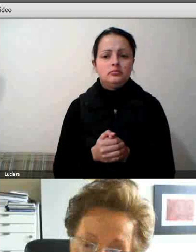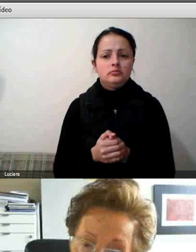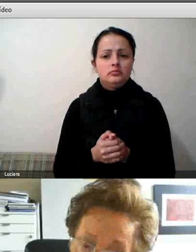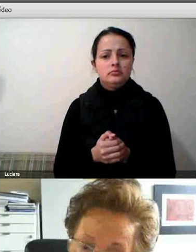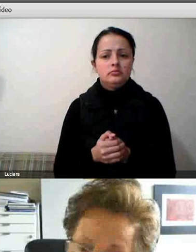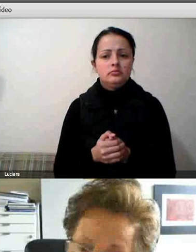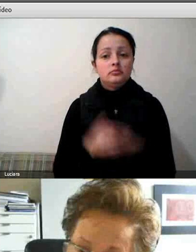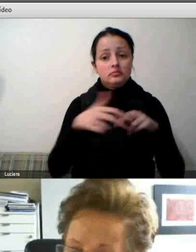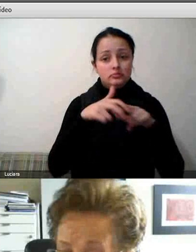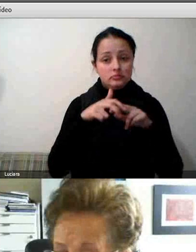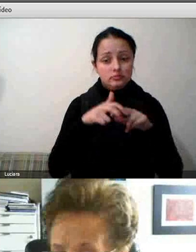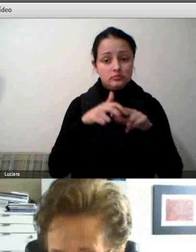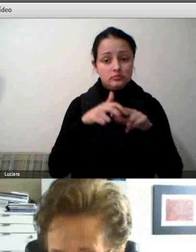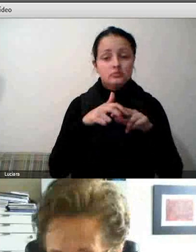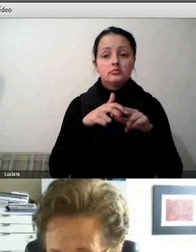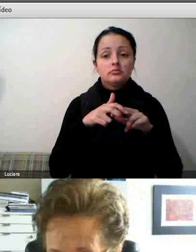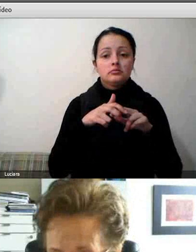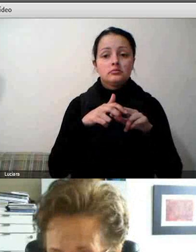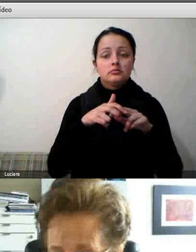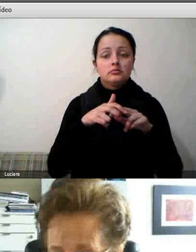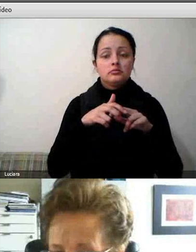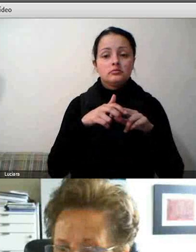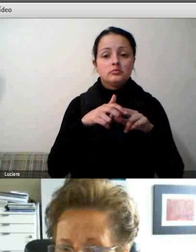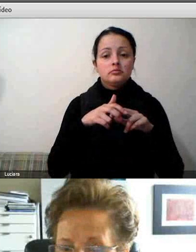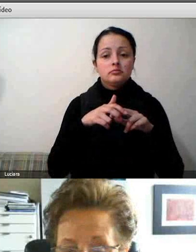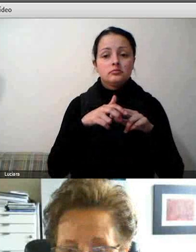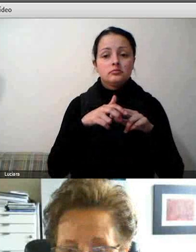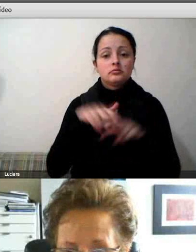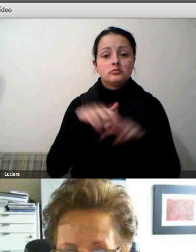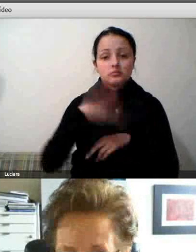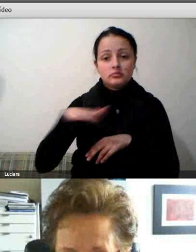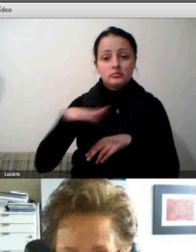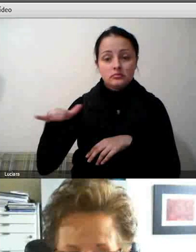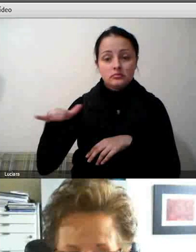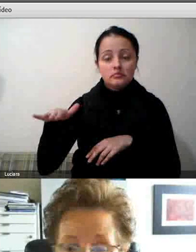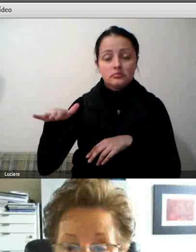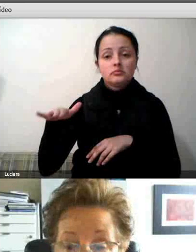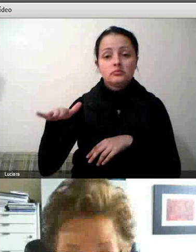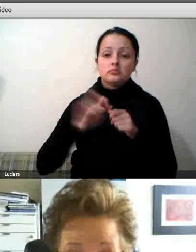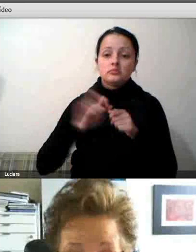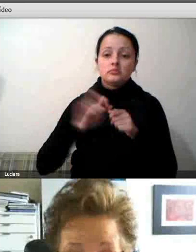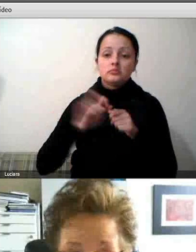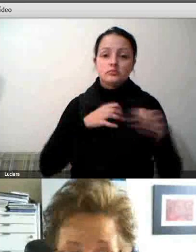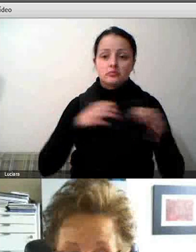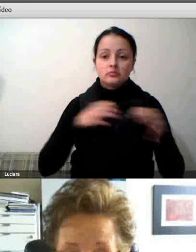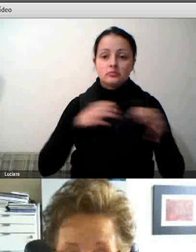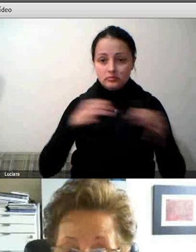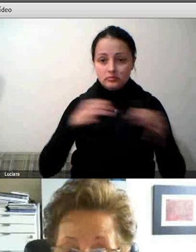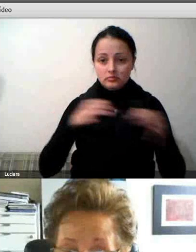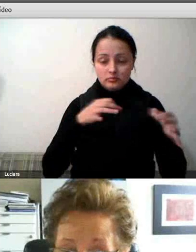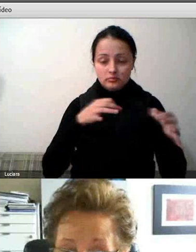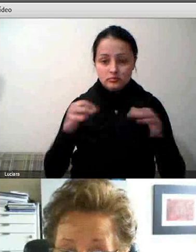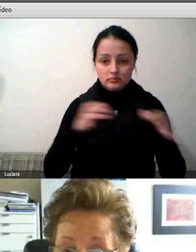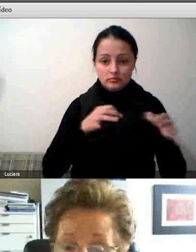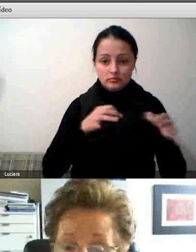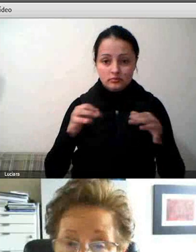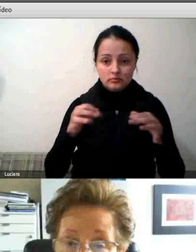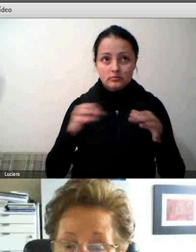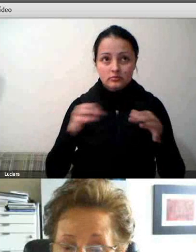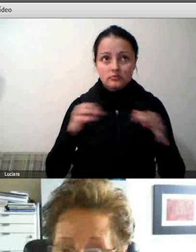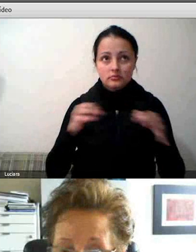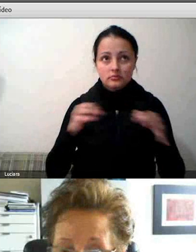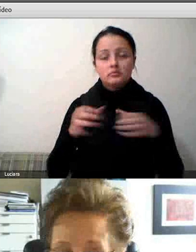uma tese de mestrado ou de doutorado. Não é a pesquisa que se faz na universidade. Mas é uma pesquisa. Por que é pesquisa?